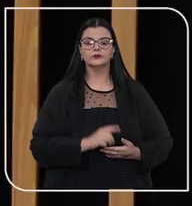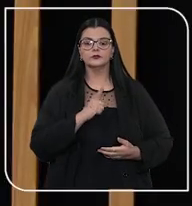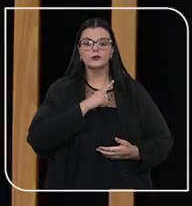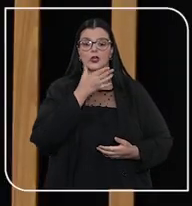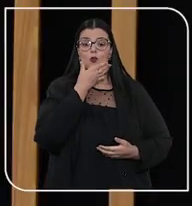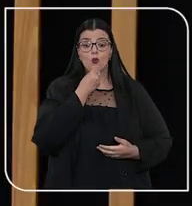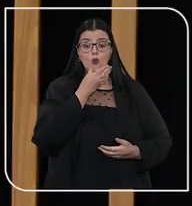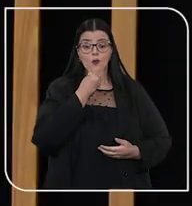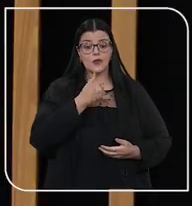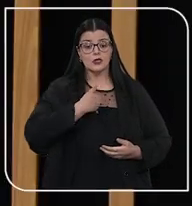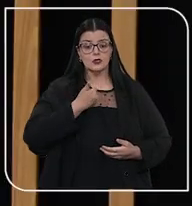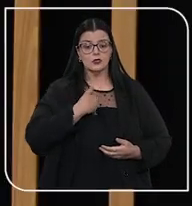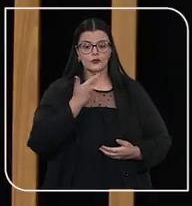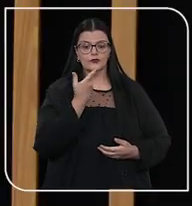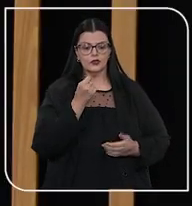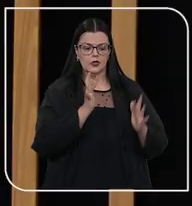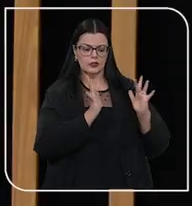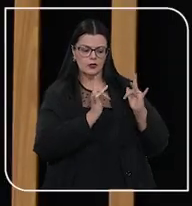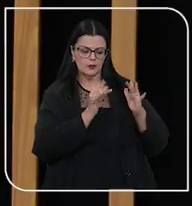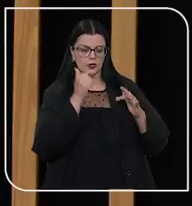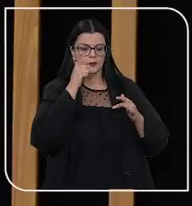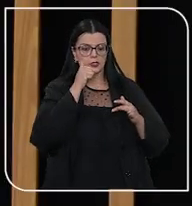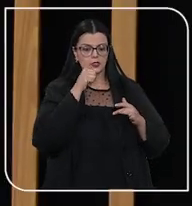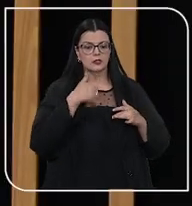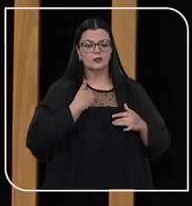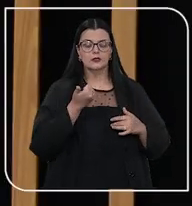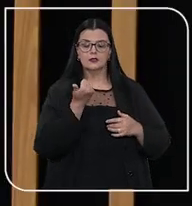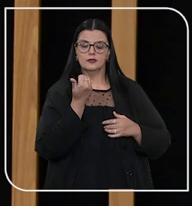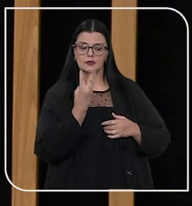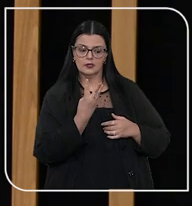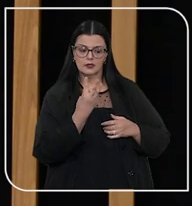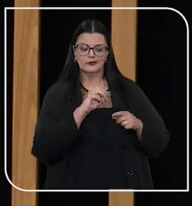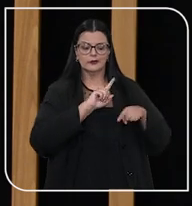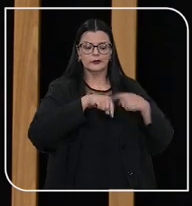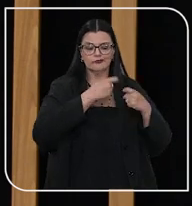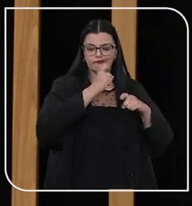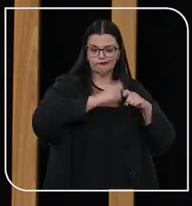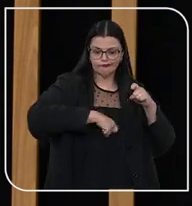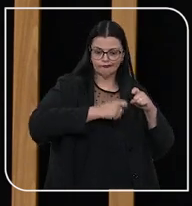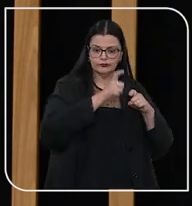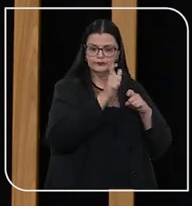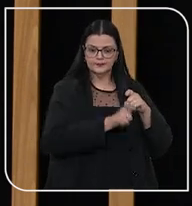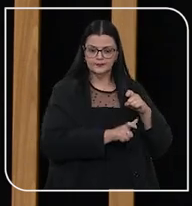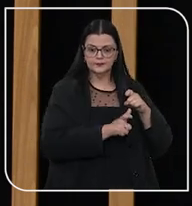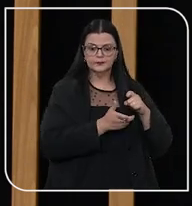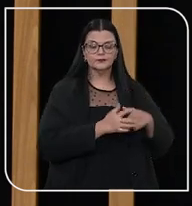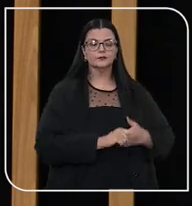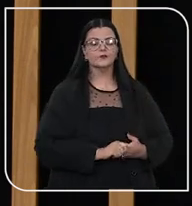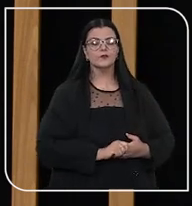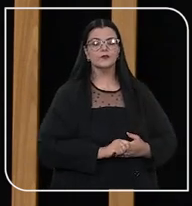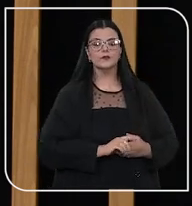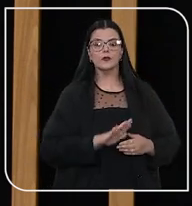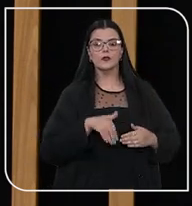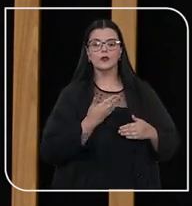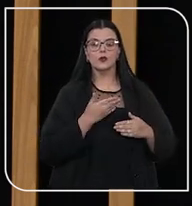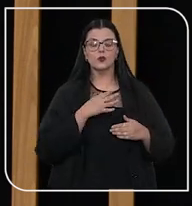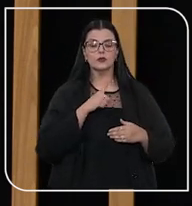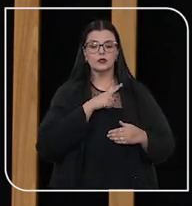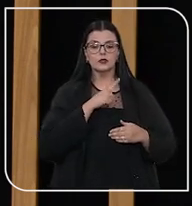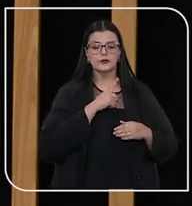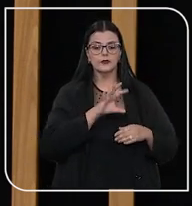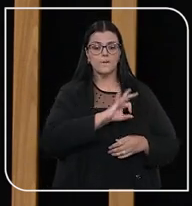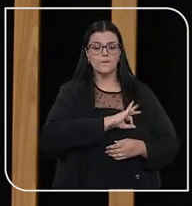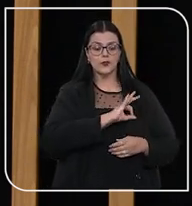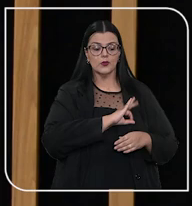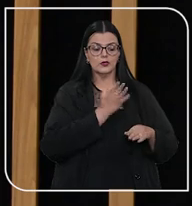caso envolve um homem de 20 anos que namorou uma menina de 13 anos e manteve relações sexuais com ela. O fato chegou